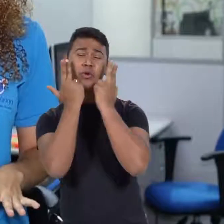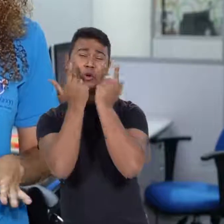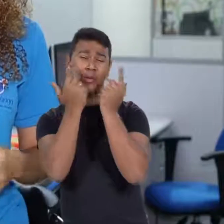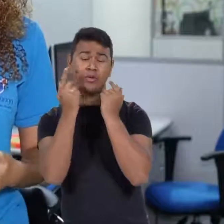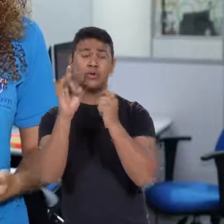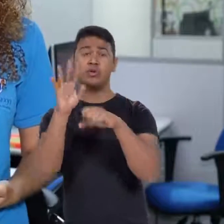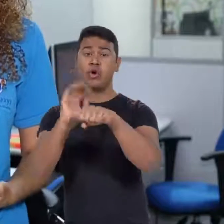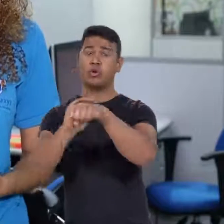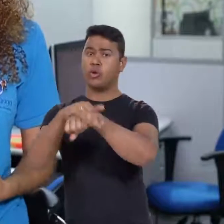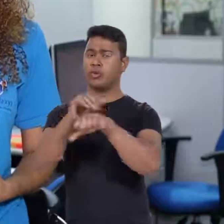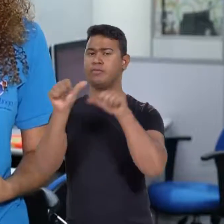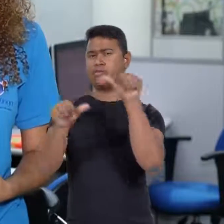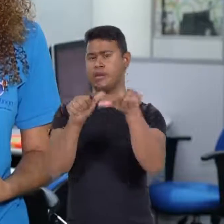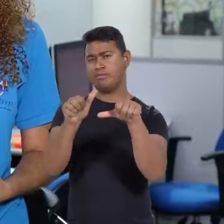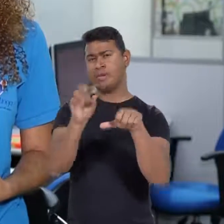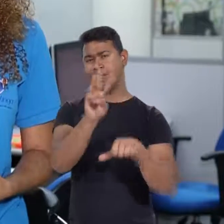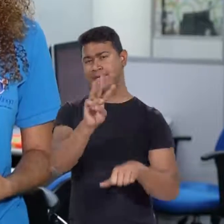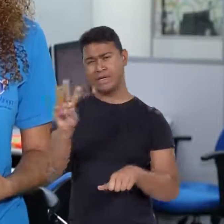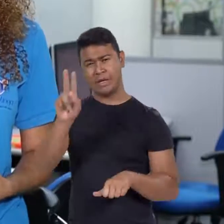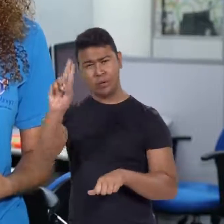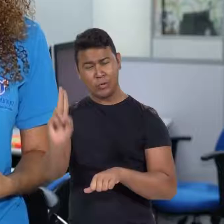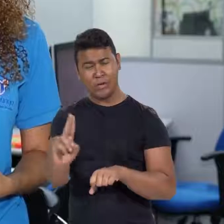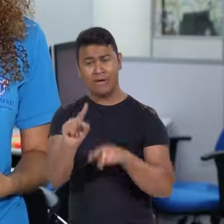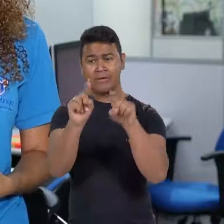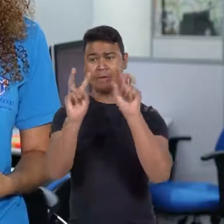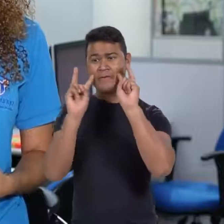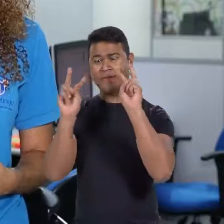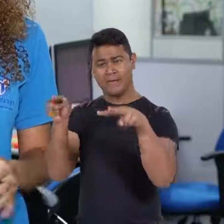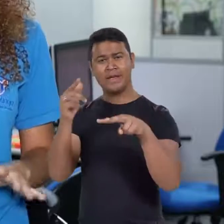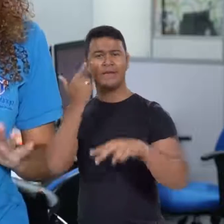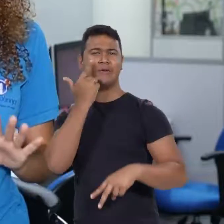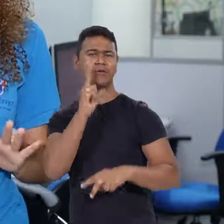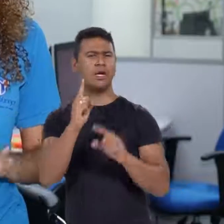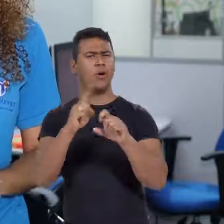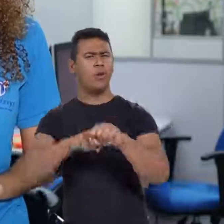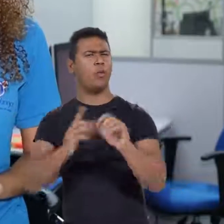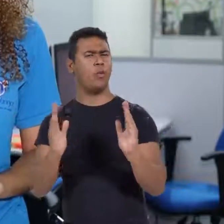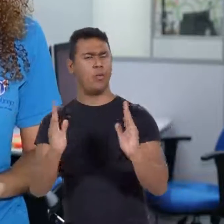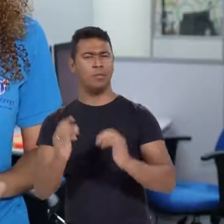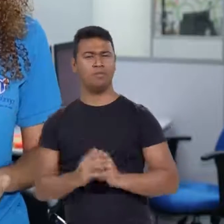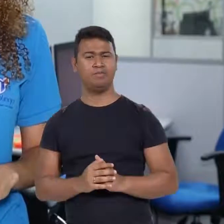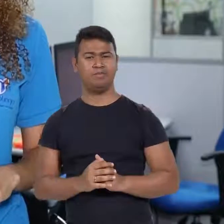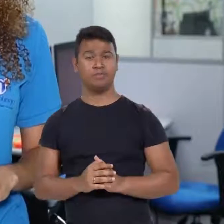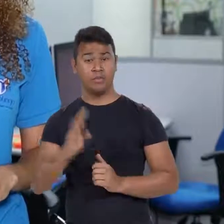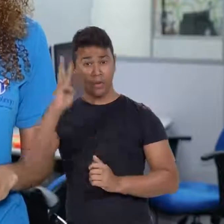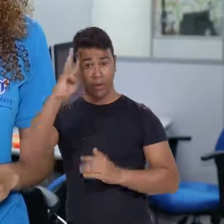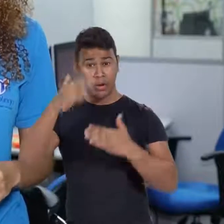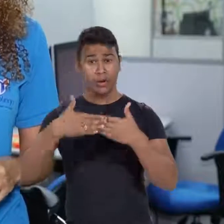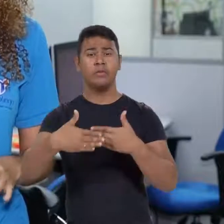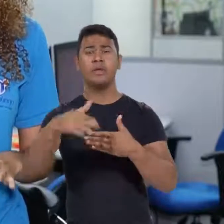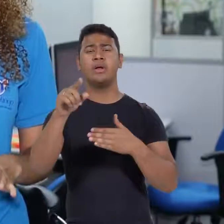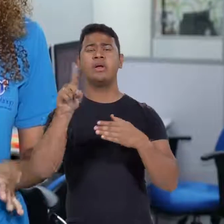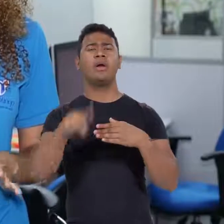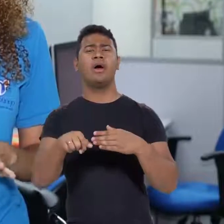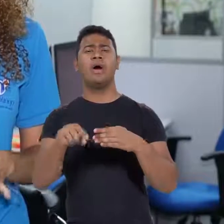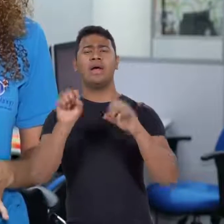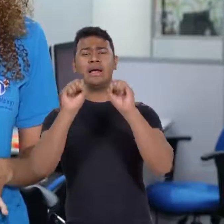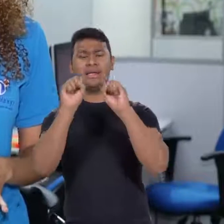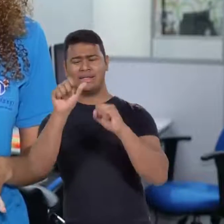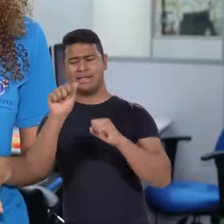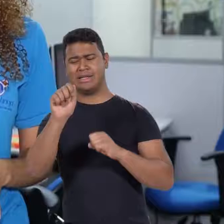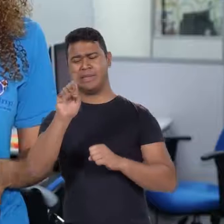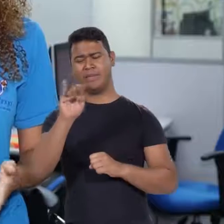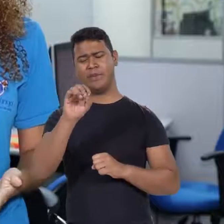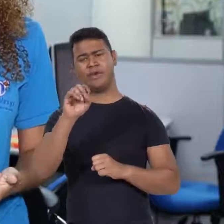com alteração apenas para o horário do jantar. Nas redes oficiais da Univasf, você fica por dentro de tudo. Quarta-feira acontece a Pressa